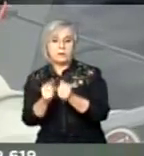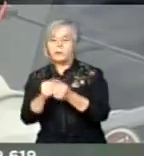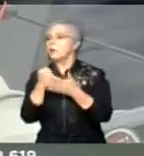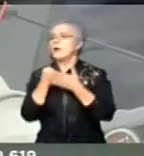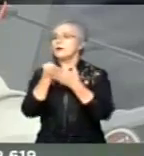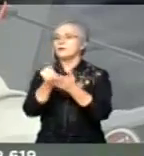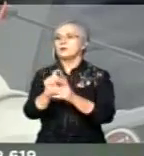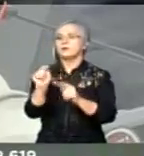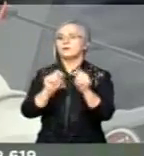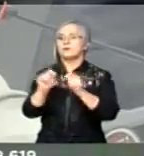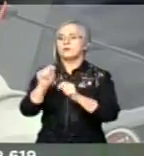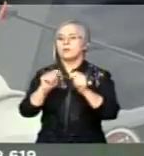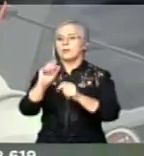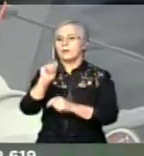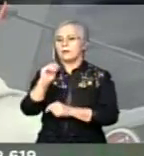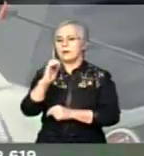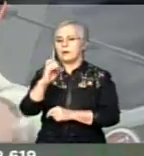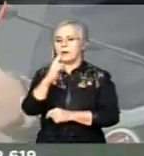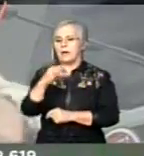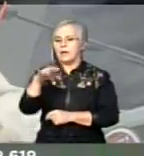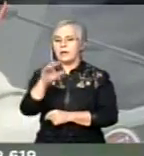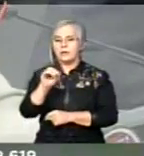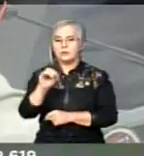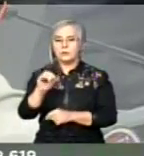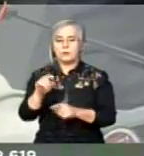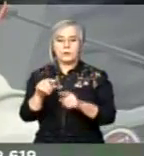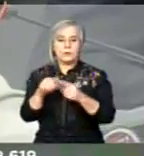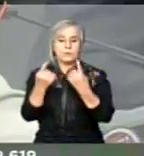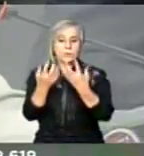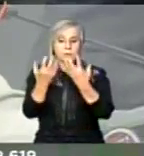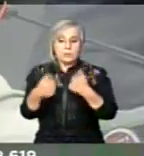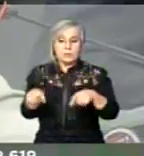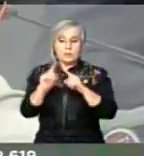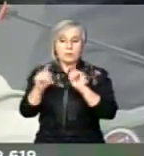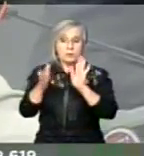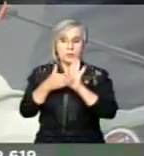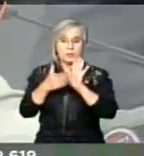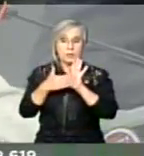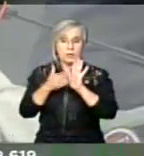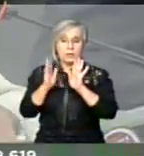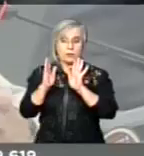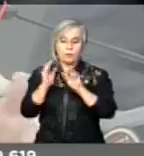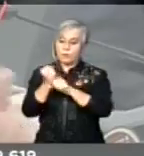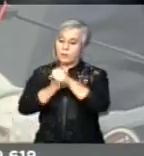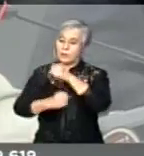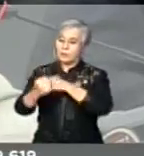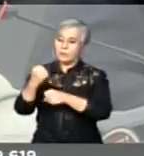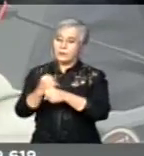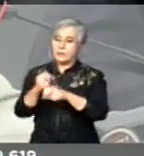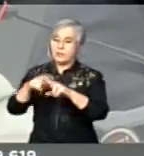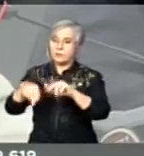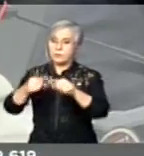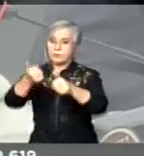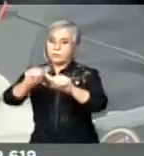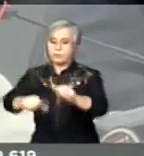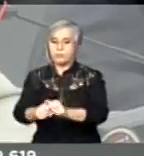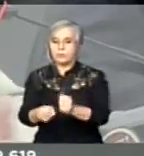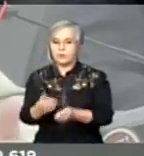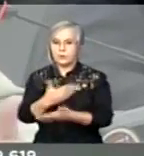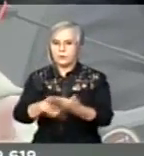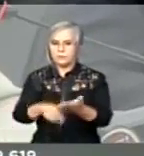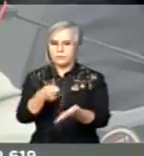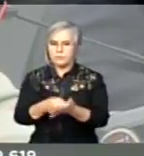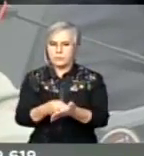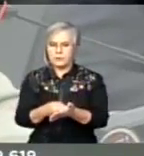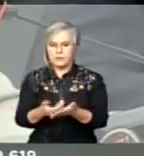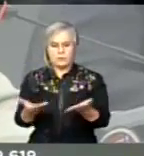de Aécio, rejeitaram todas as suas propostas no ano passado, do ajuste puro e duro. Isso